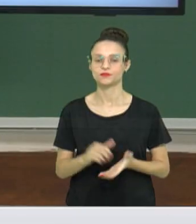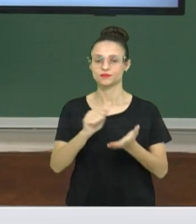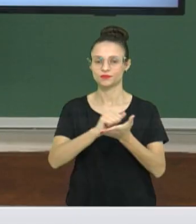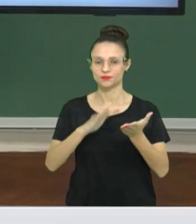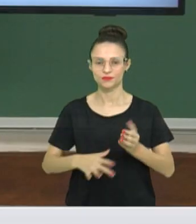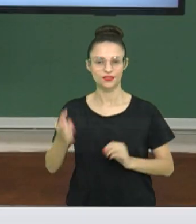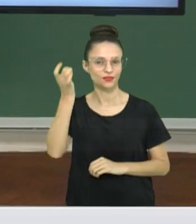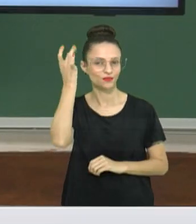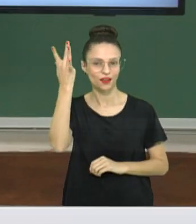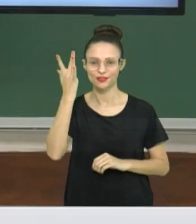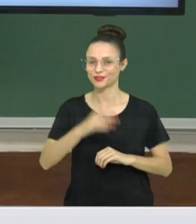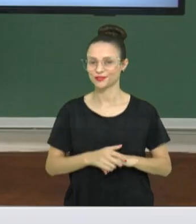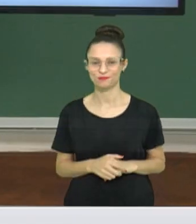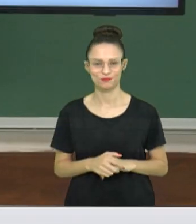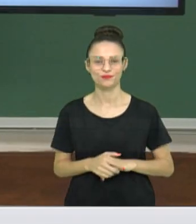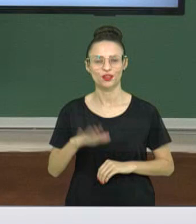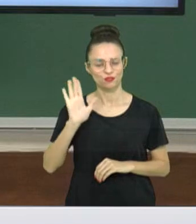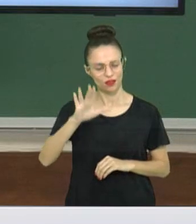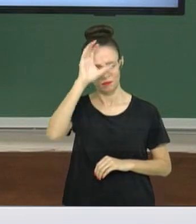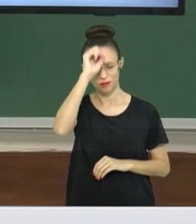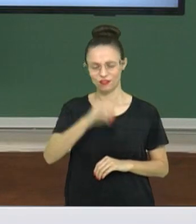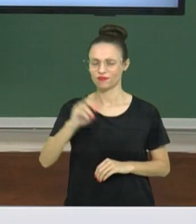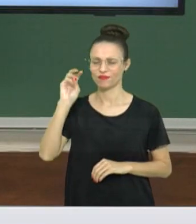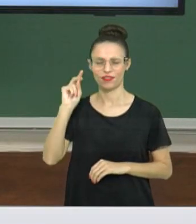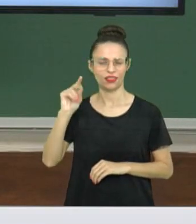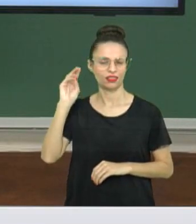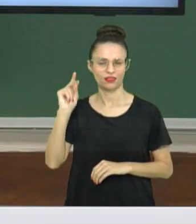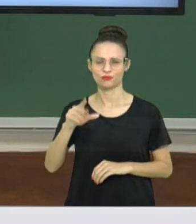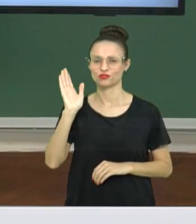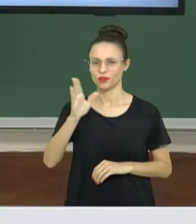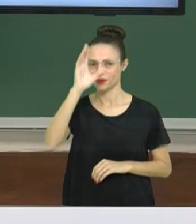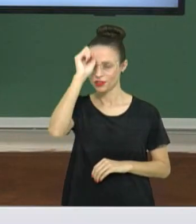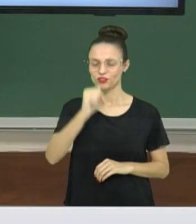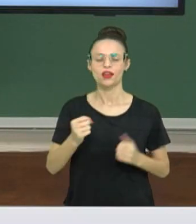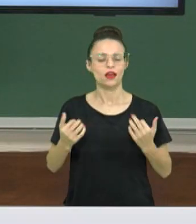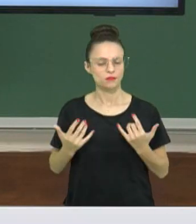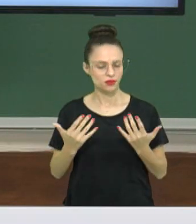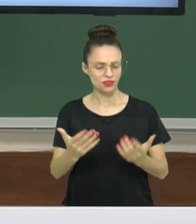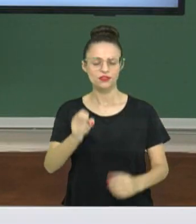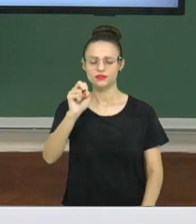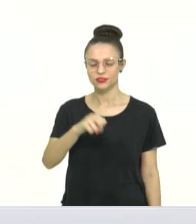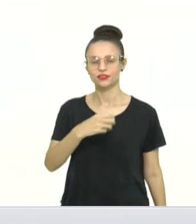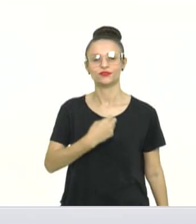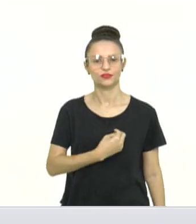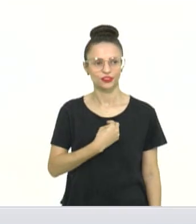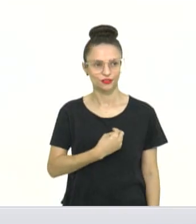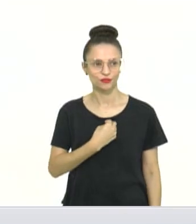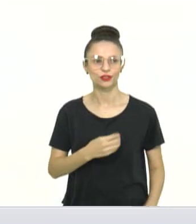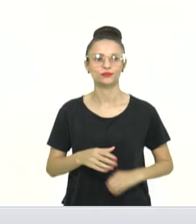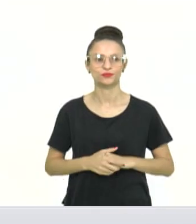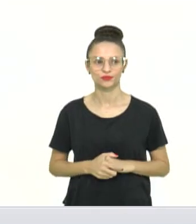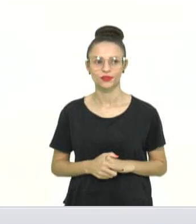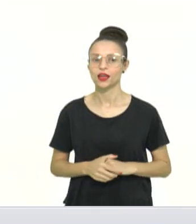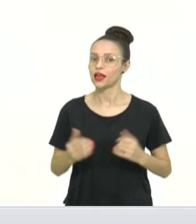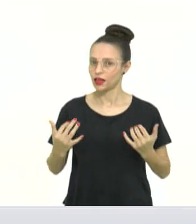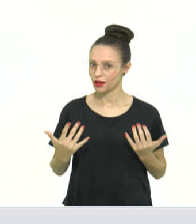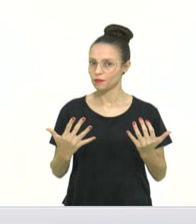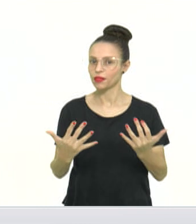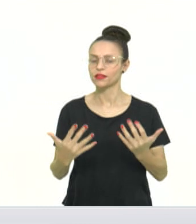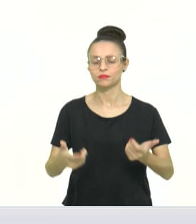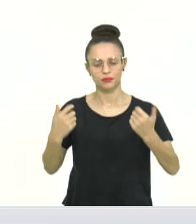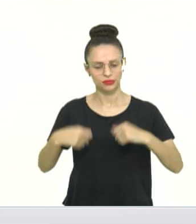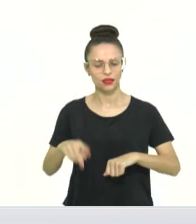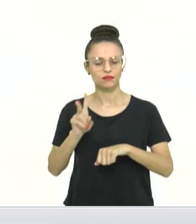Exercício fácil demais, professor. Já aprendi isso faz muito tempo, que as plantas são seres vivos, que as plantas precisam